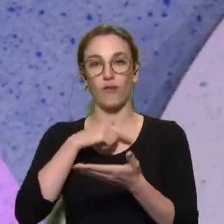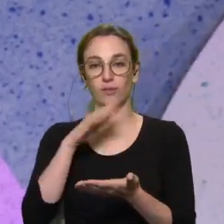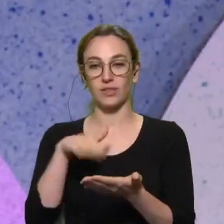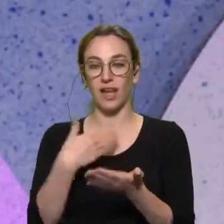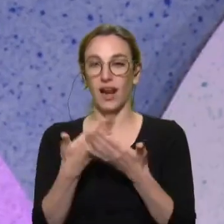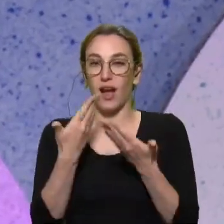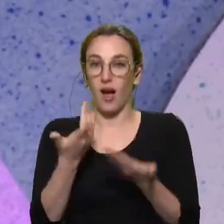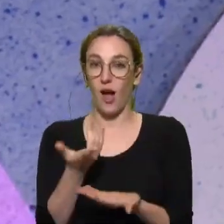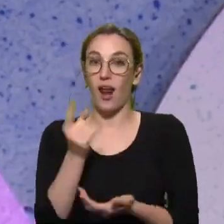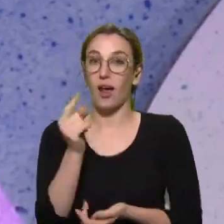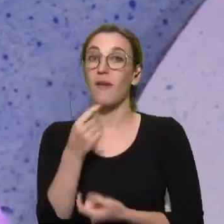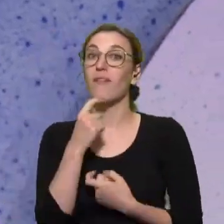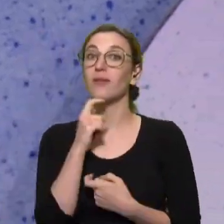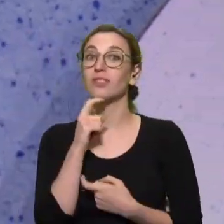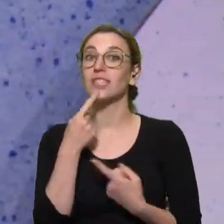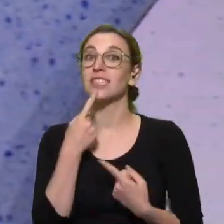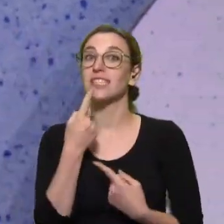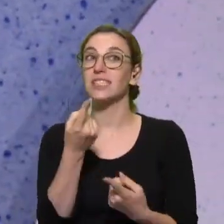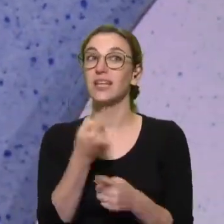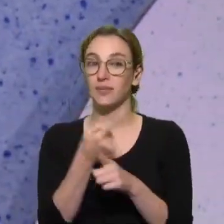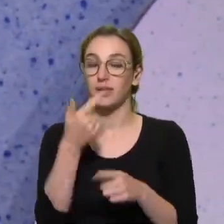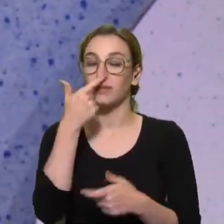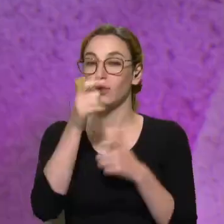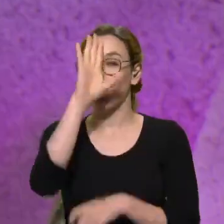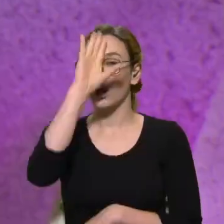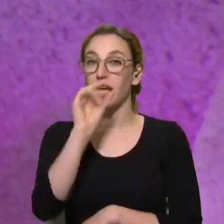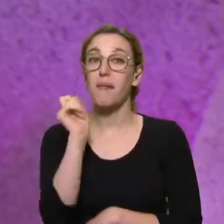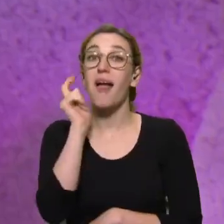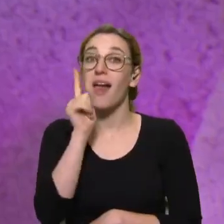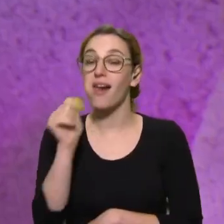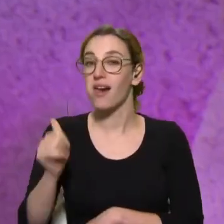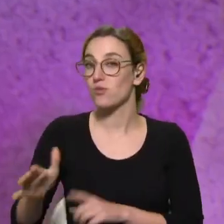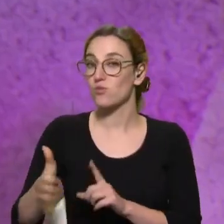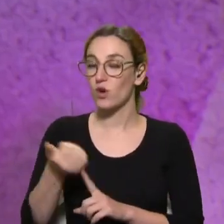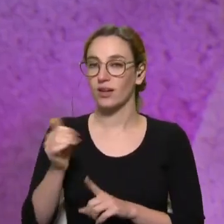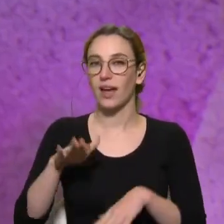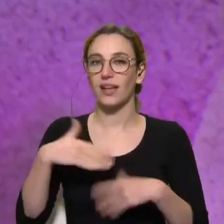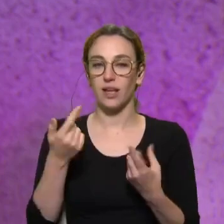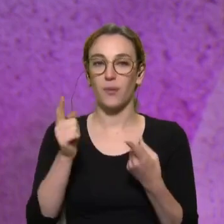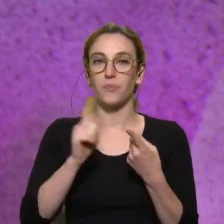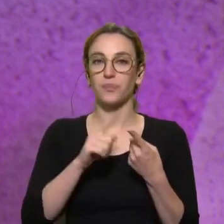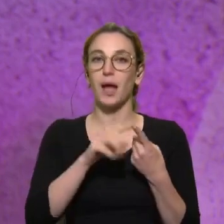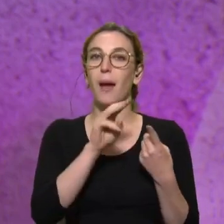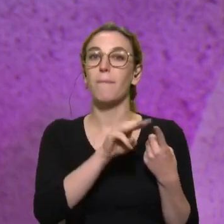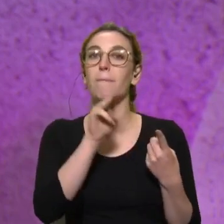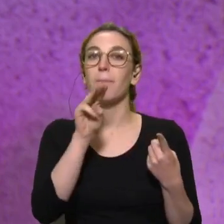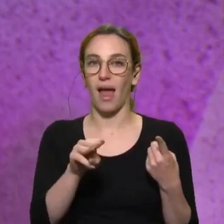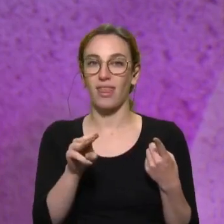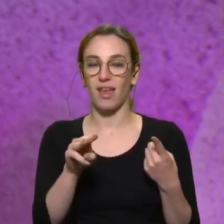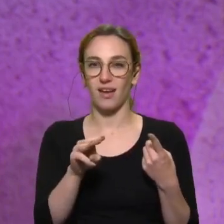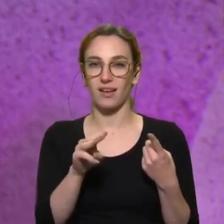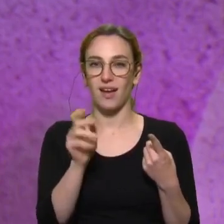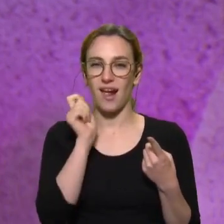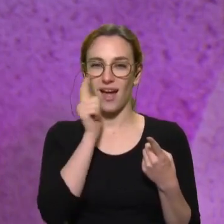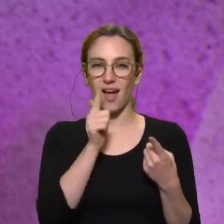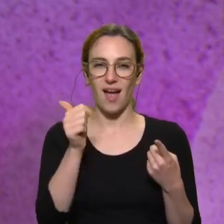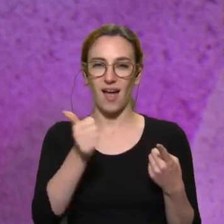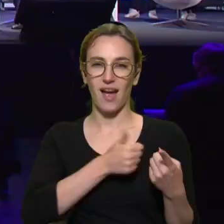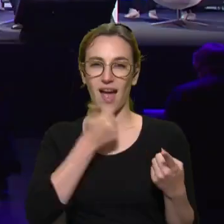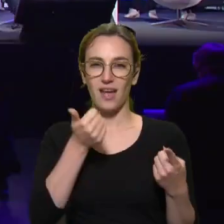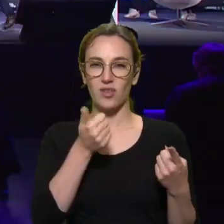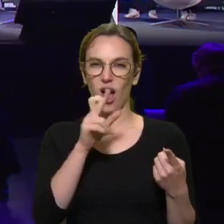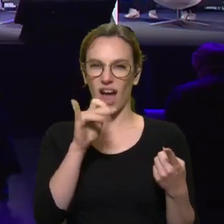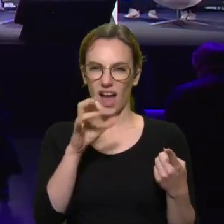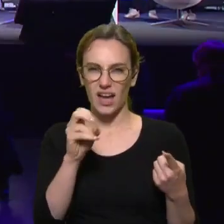quem são os vencedores. Então vamos começar pela categoria dos média. Sandra, categoria dos média é o Ricardo,